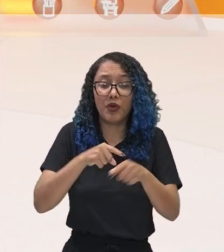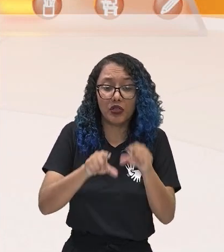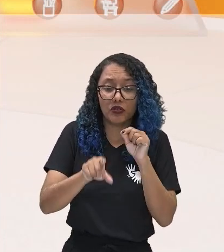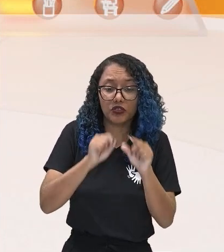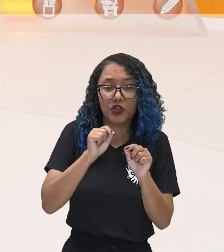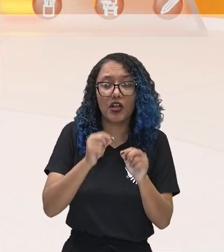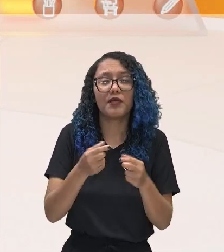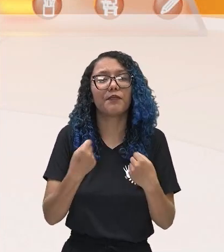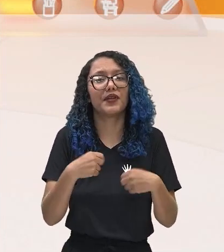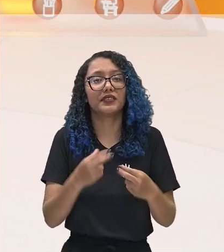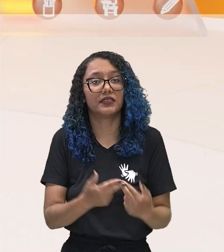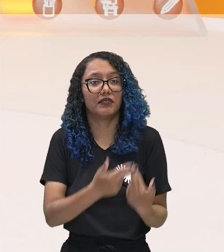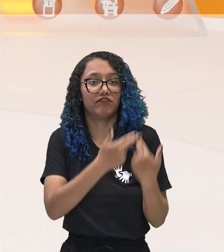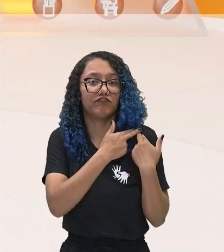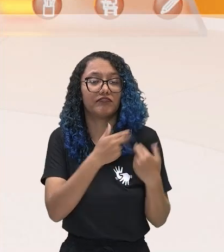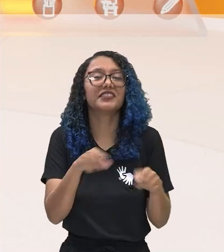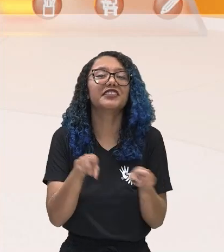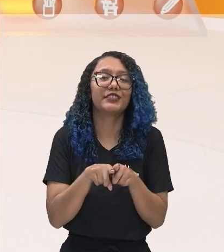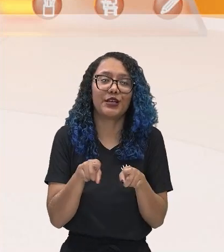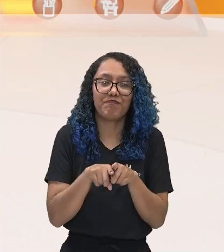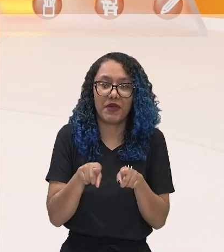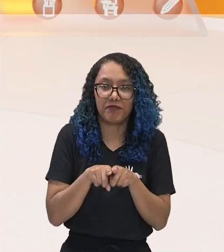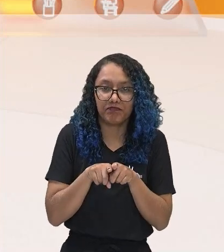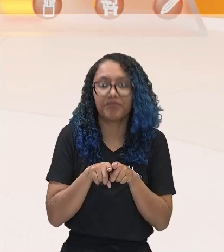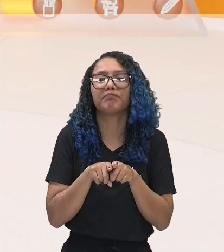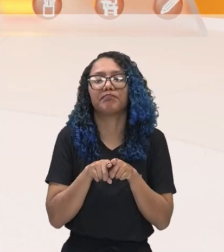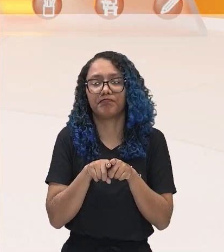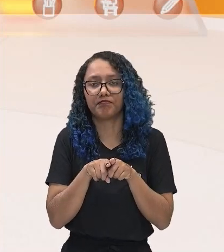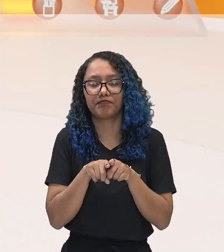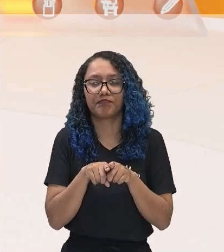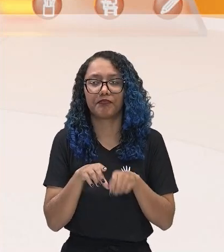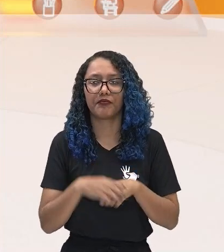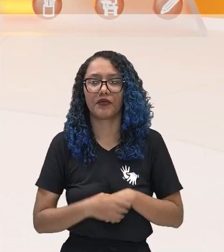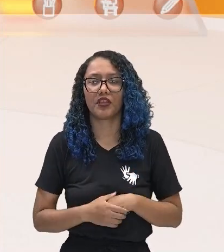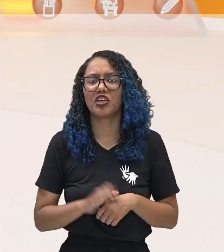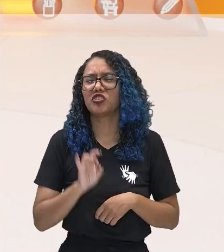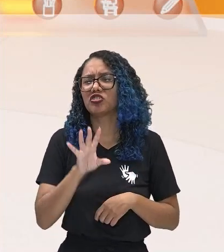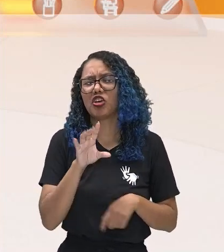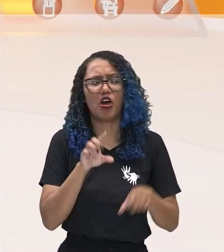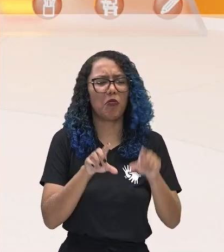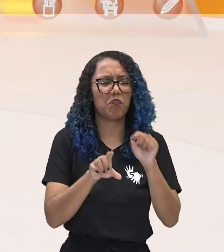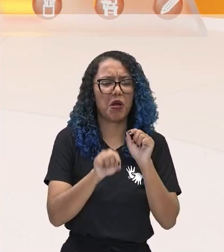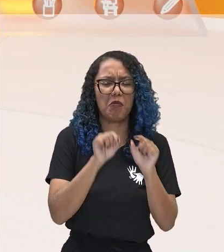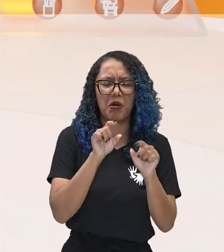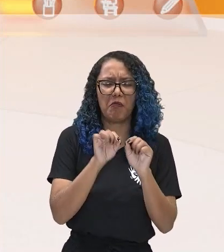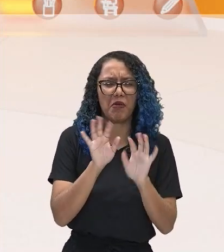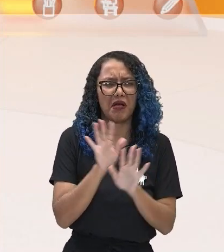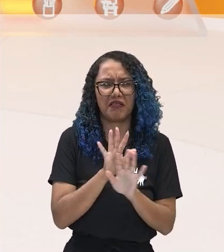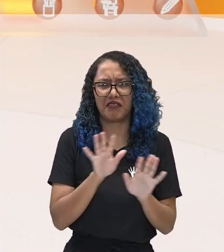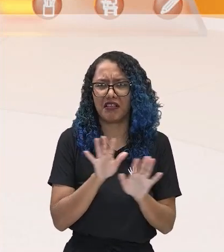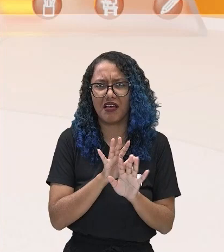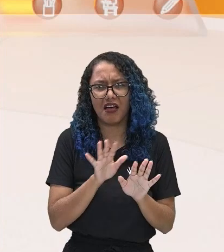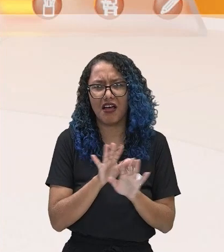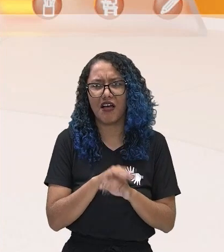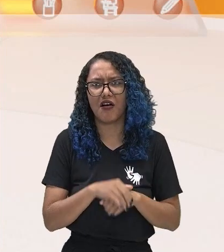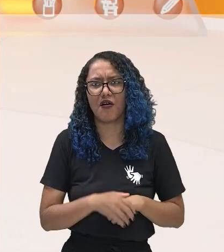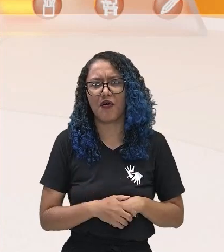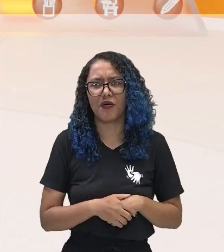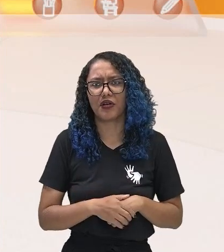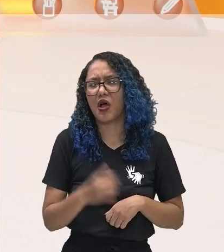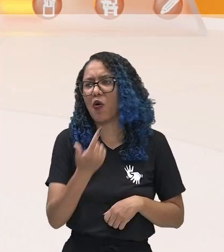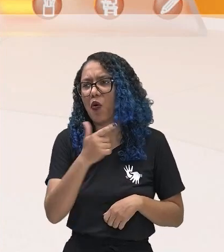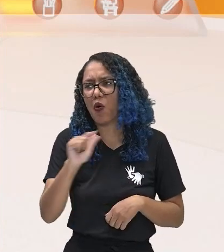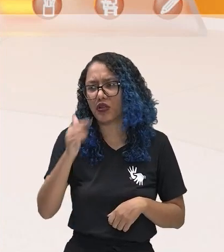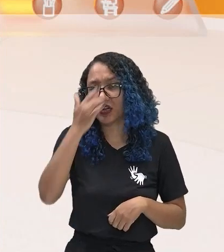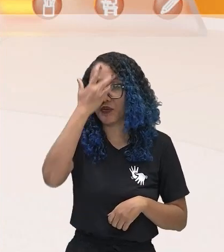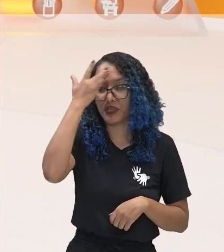As responsabilidades dessa escolha. Não é, aí a gente fala, né? Não é o outro